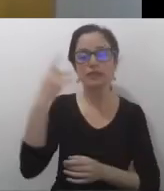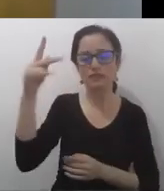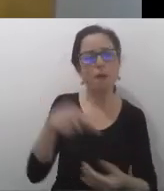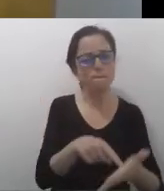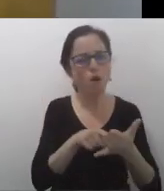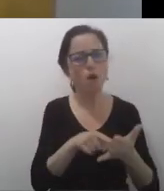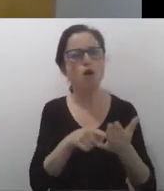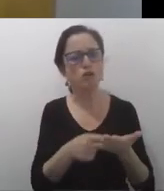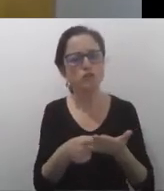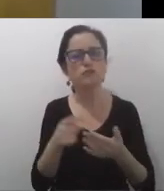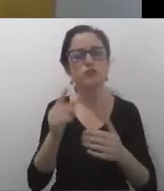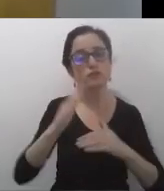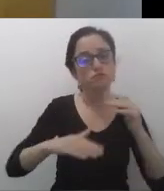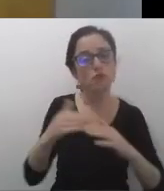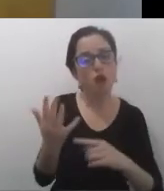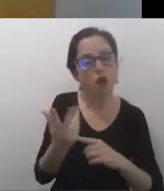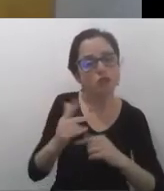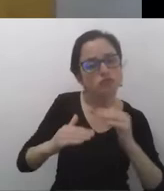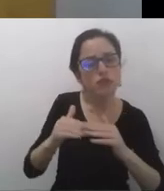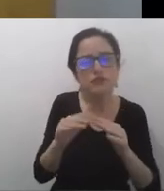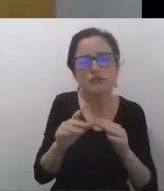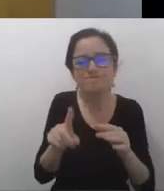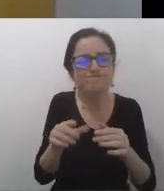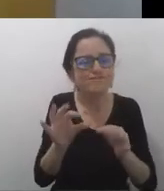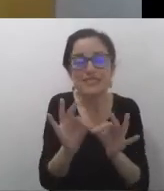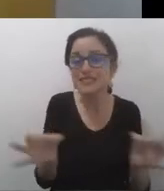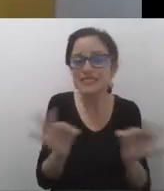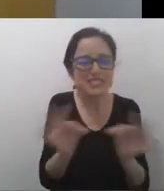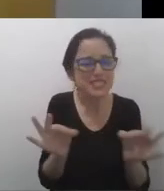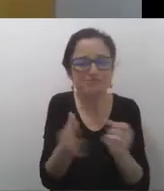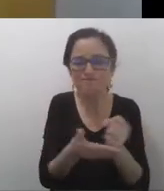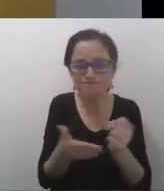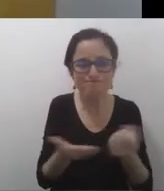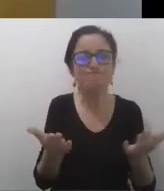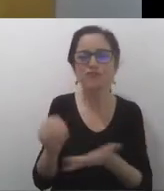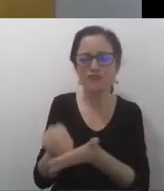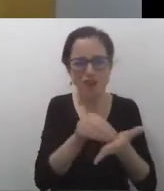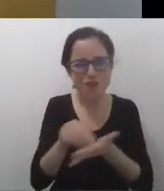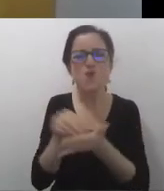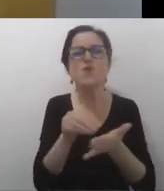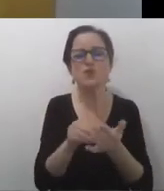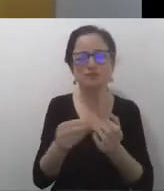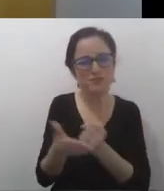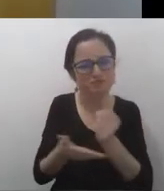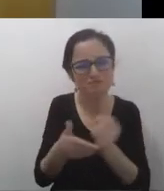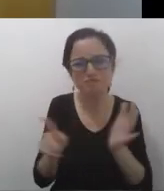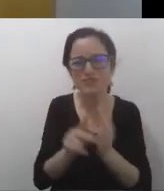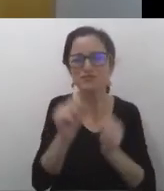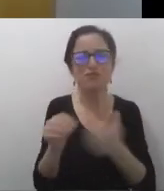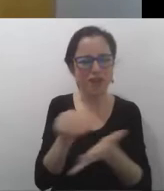que a Itália apresentava era um artesanato ainda de manualidade muito simples, né, e muito